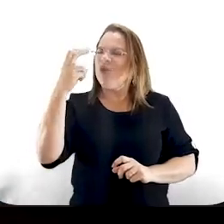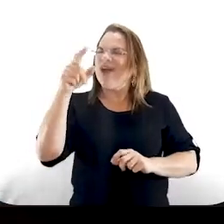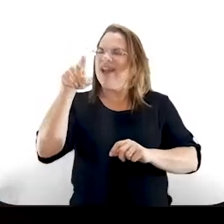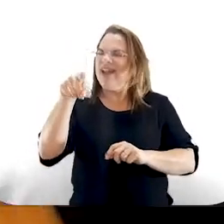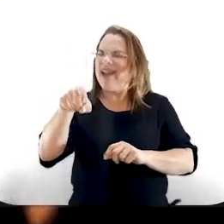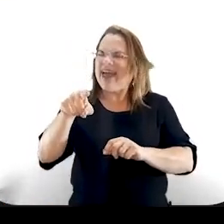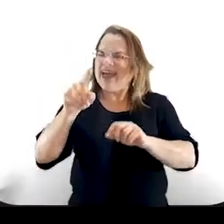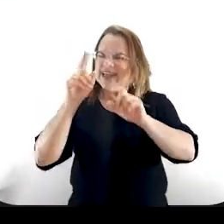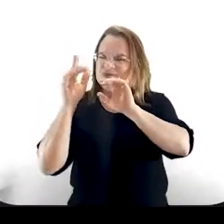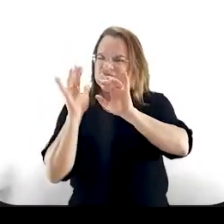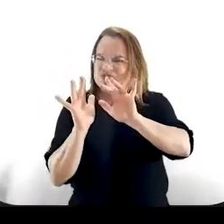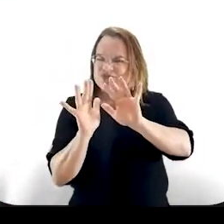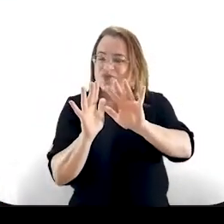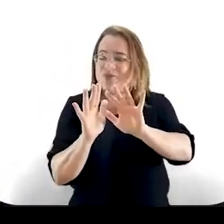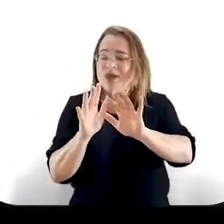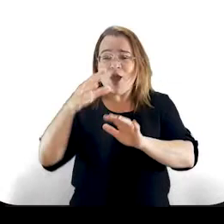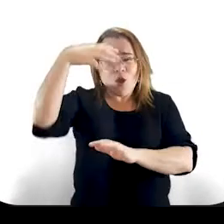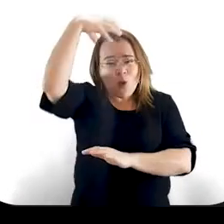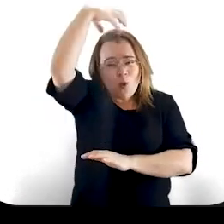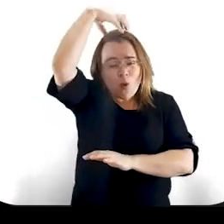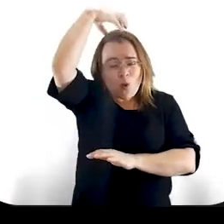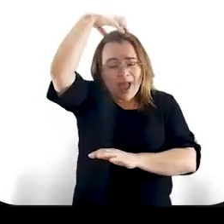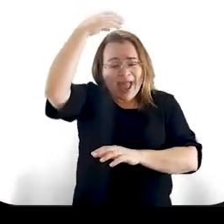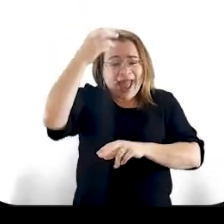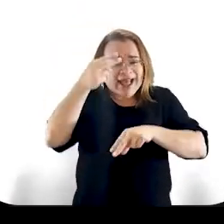multidão: "O rei está nu!"